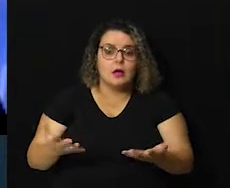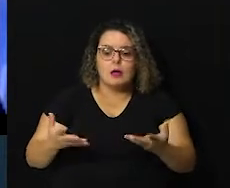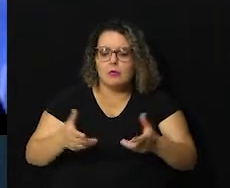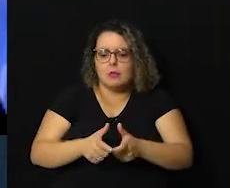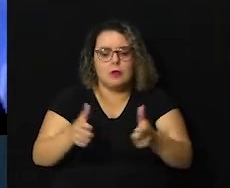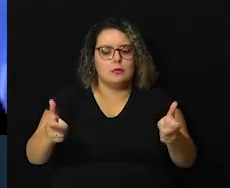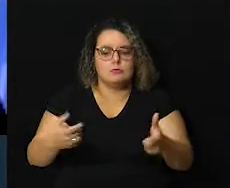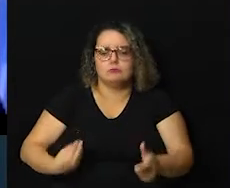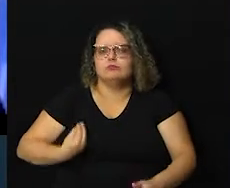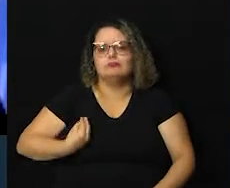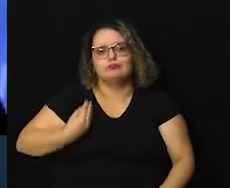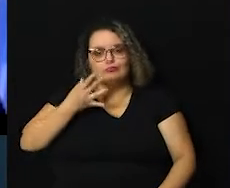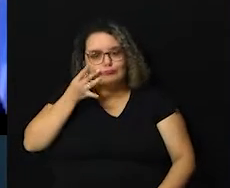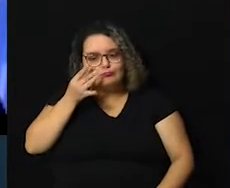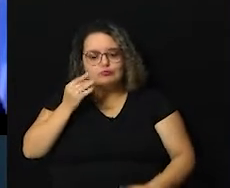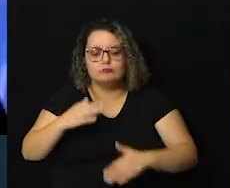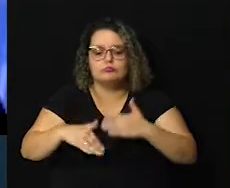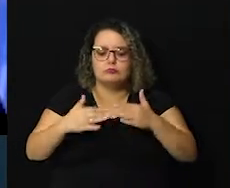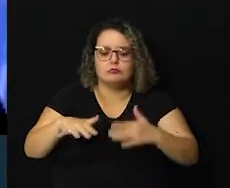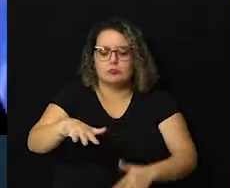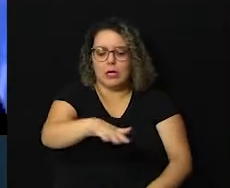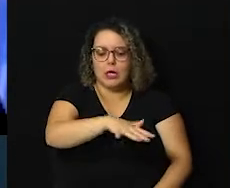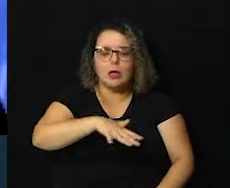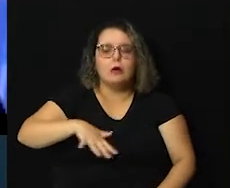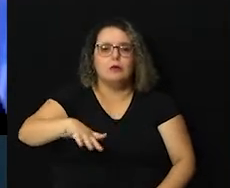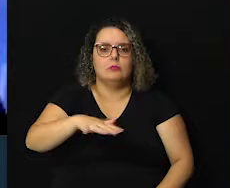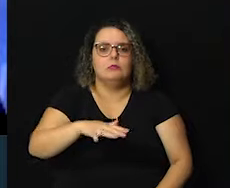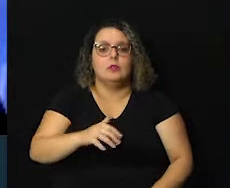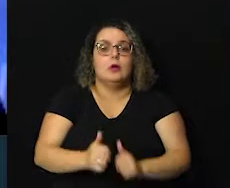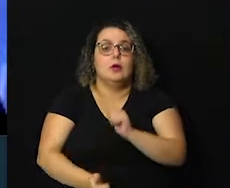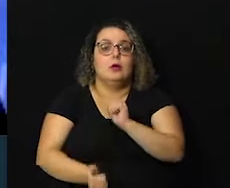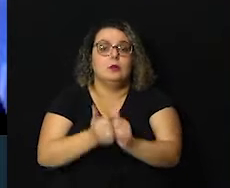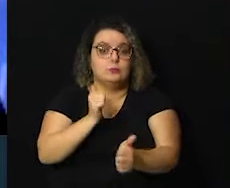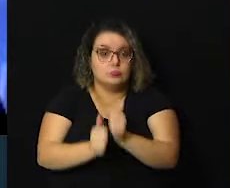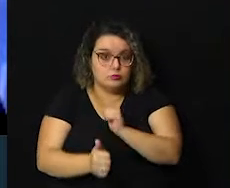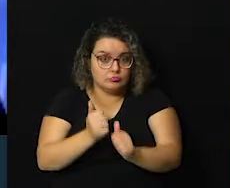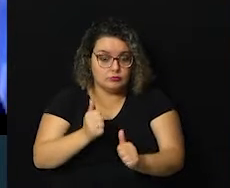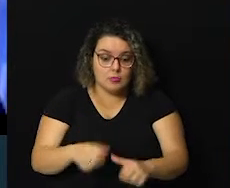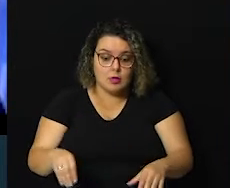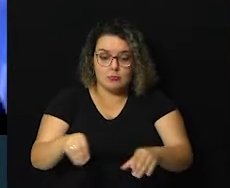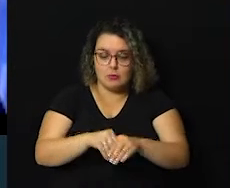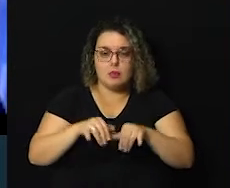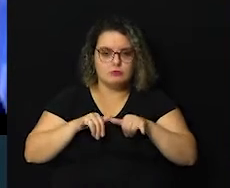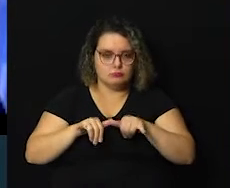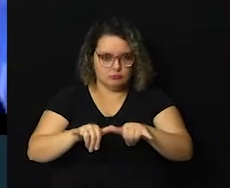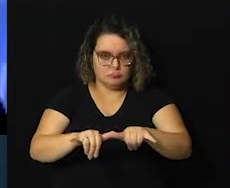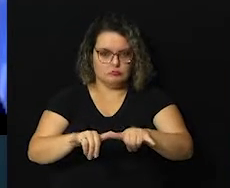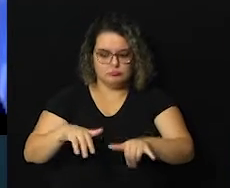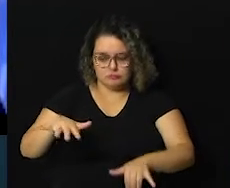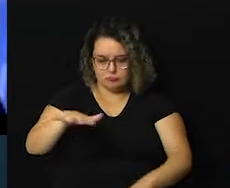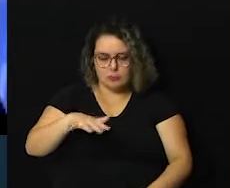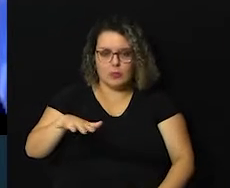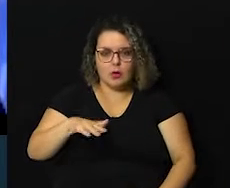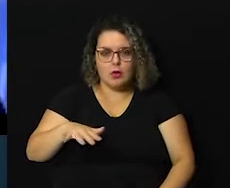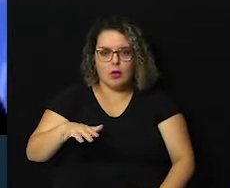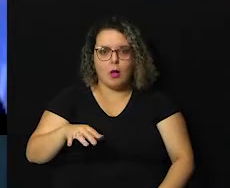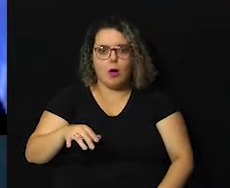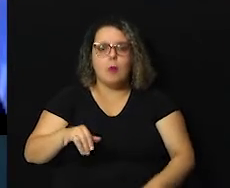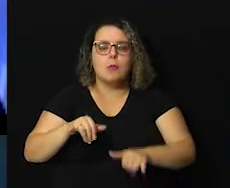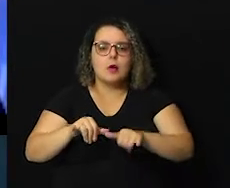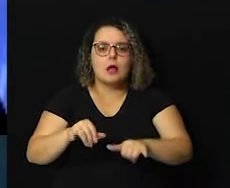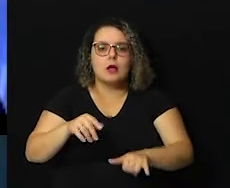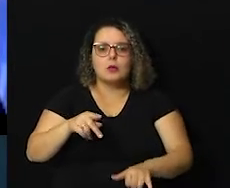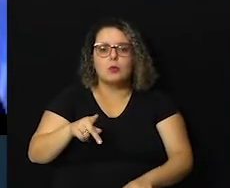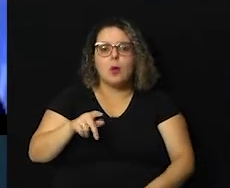coisas era presencial né Ou seja a gente desenvolveu uma arena de esportes dentro de um supermercado para o grupo Pão de